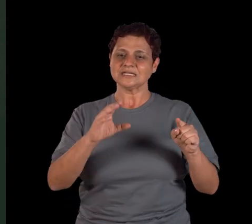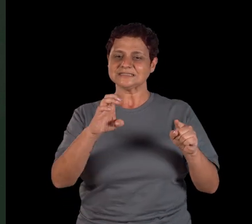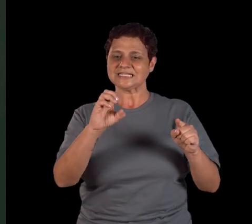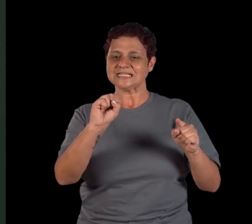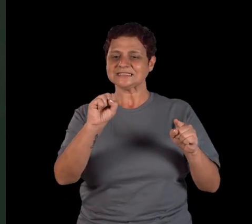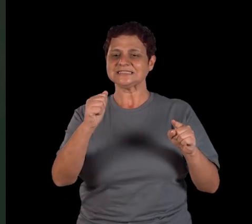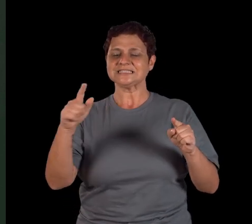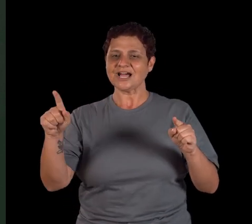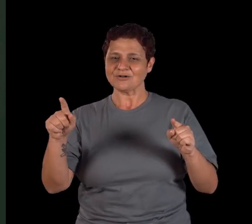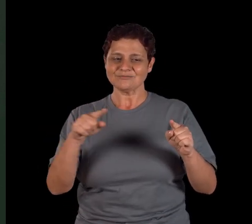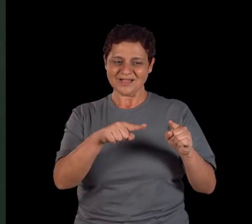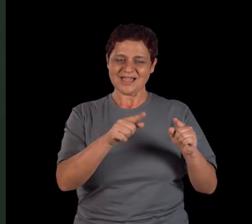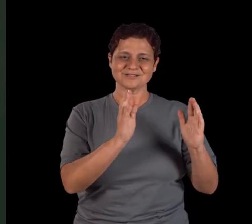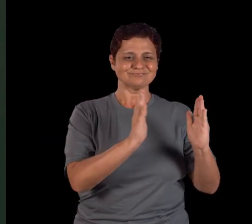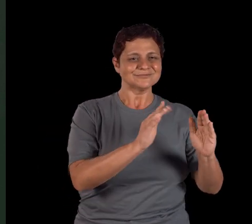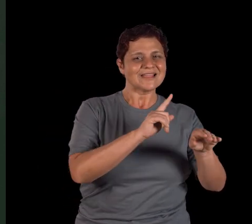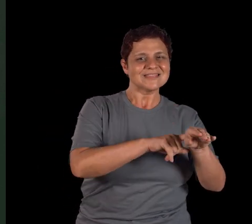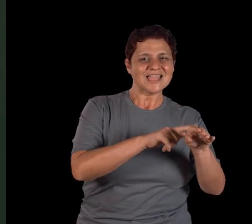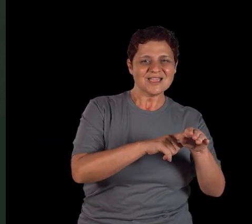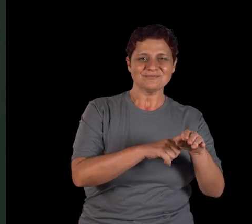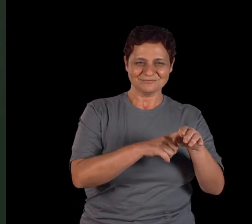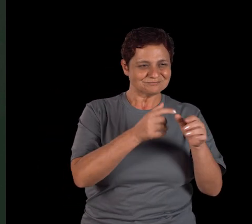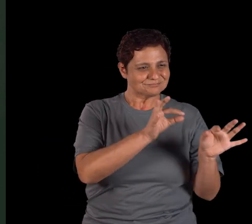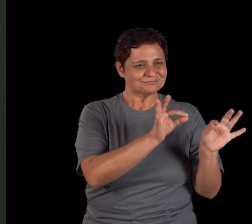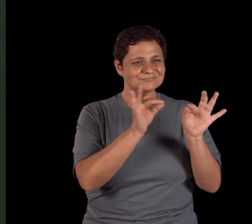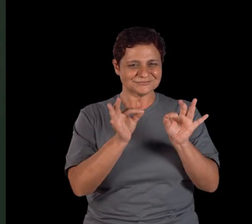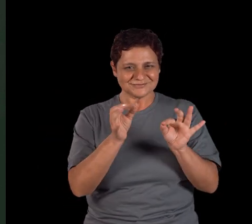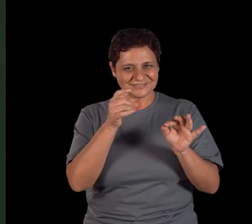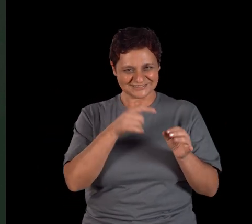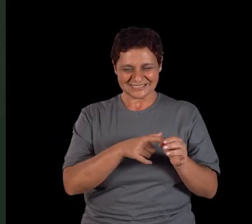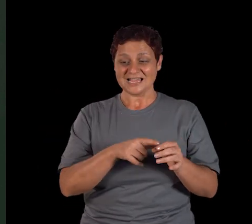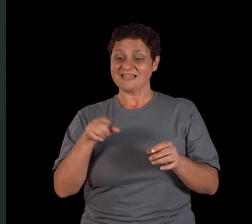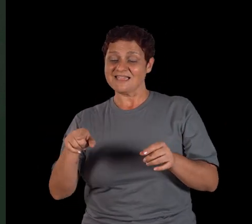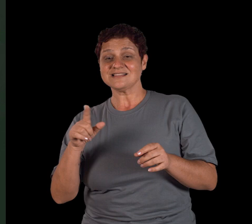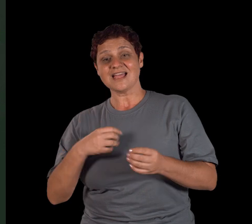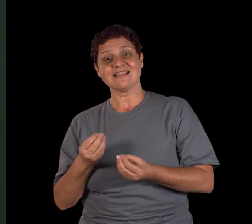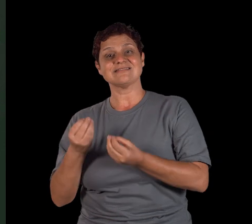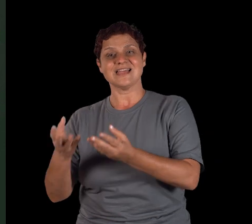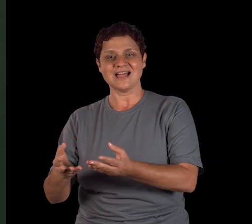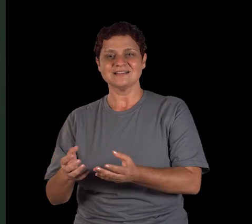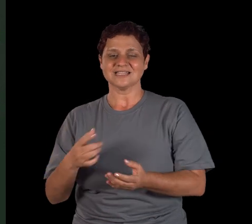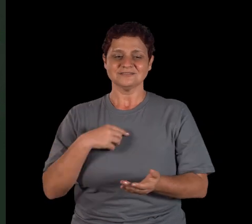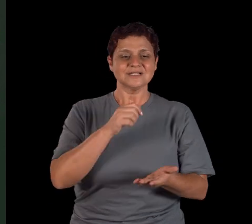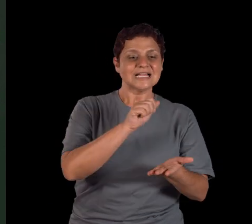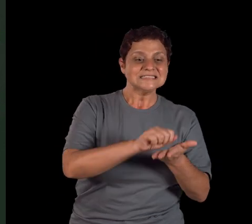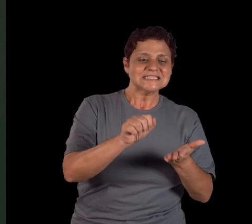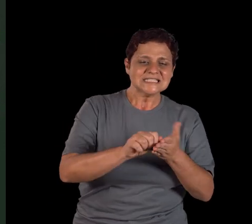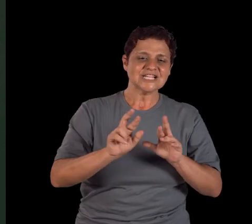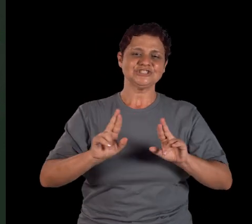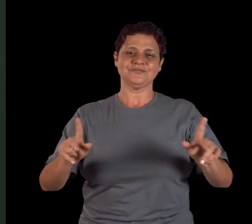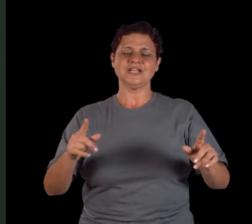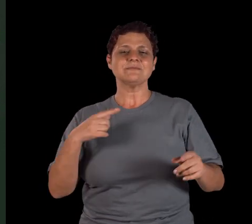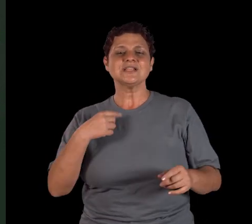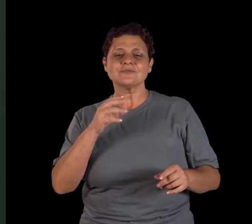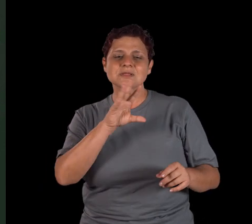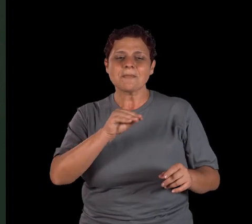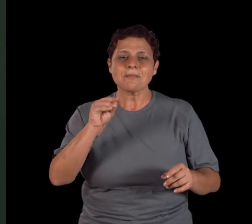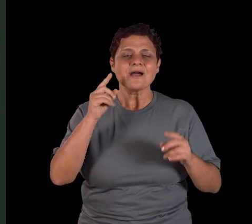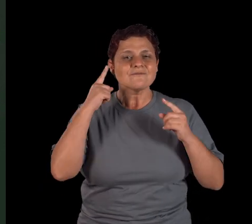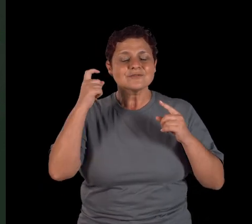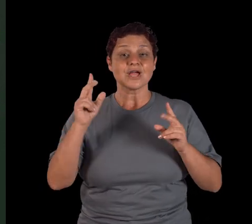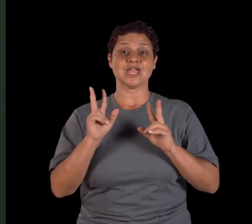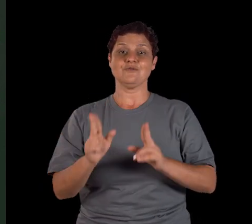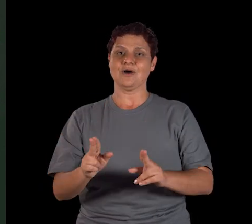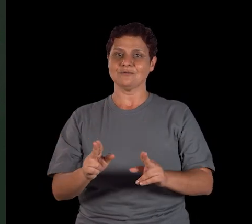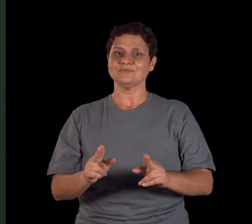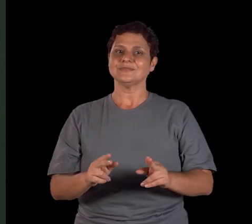com C. Né? Então é diferente aí, porque... a escrita é igual, a escrita é diferente, o som é igual. Então a relação